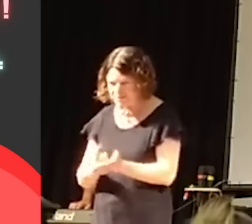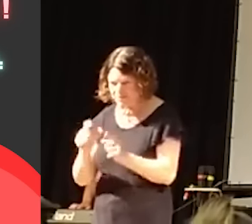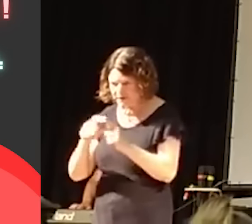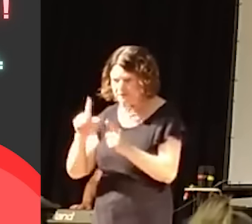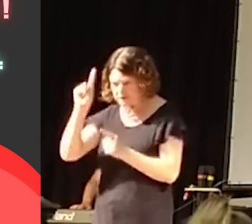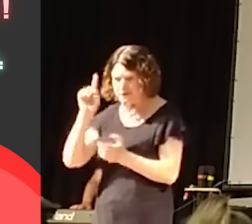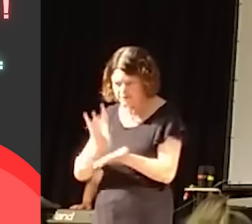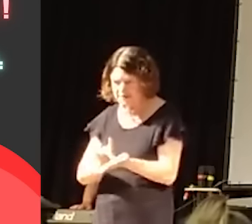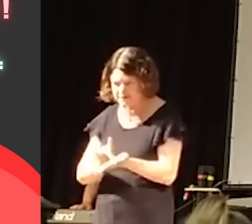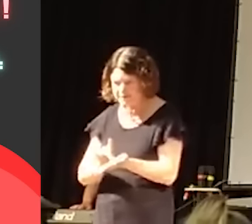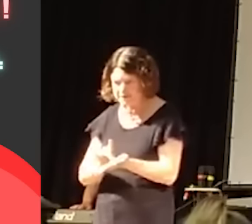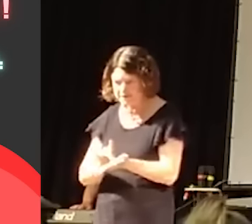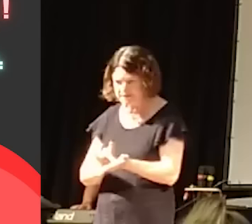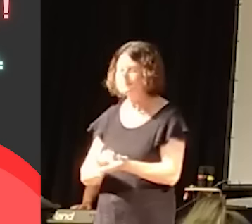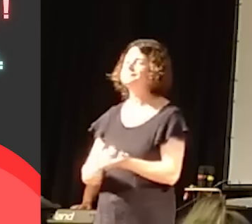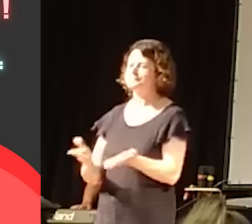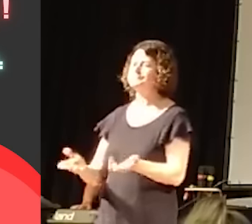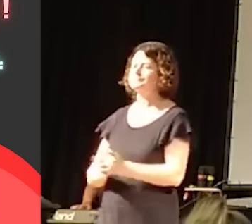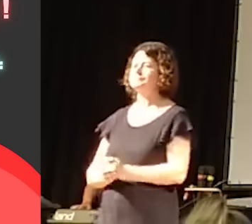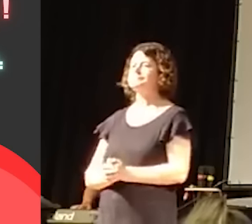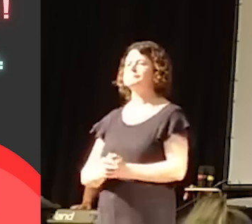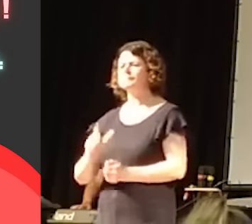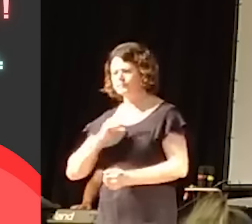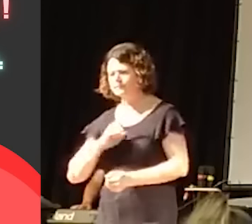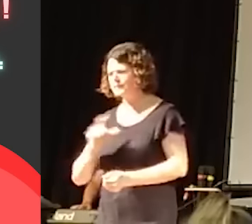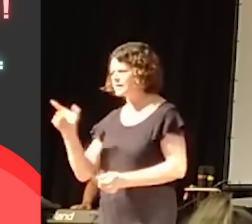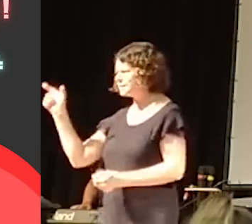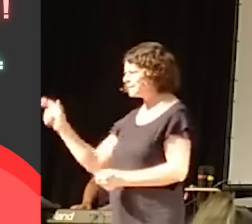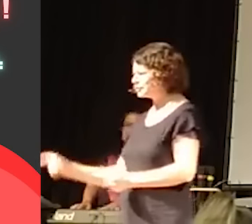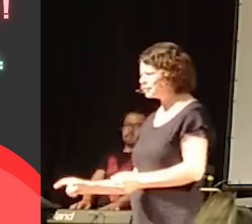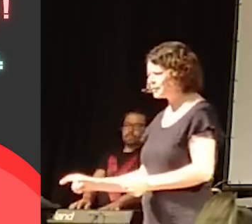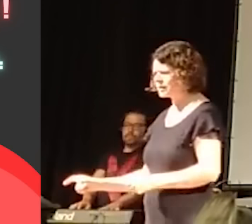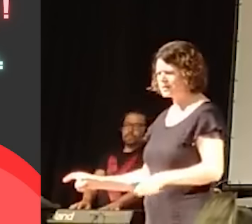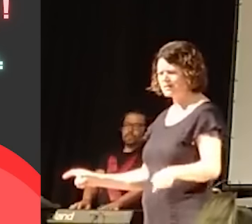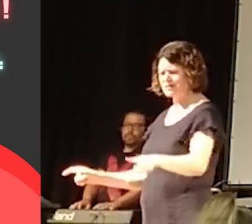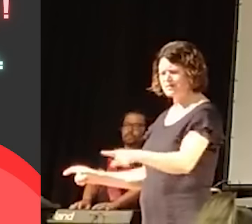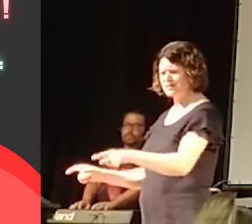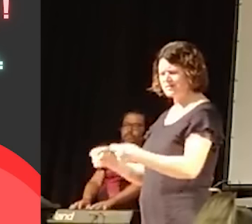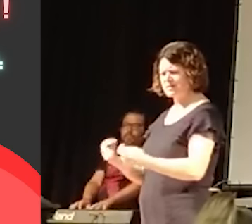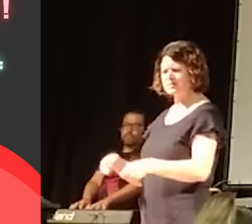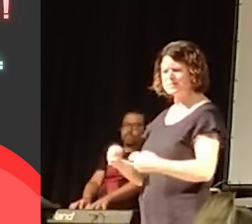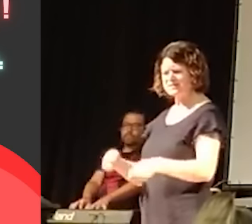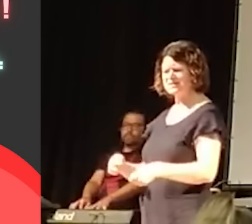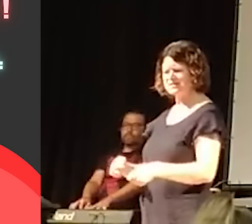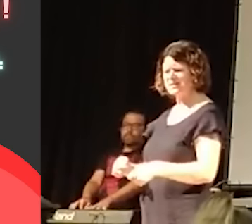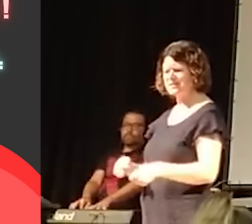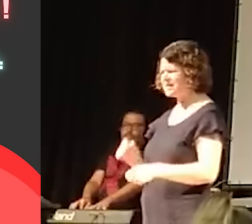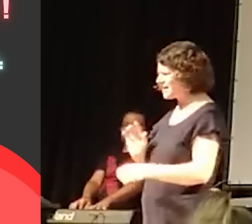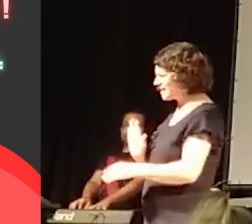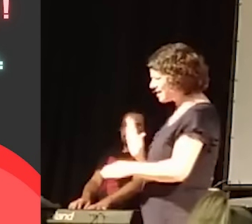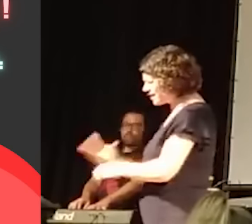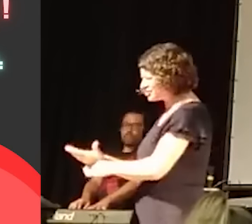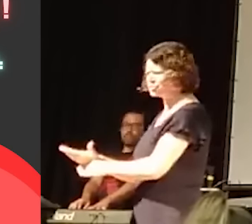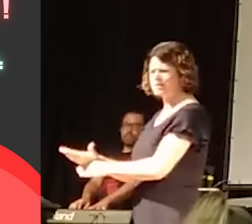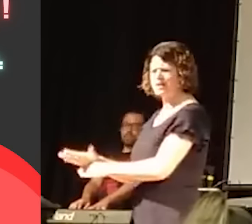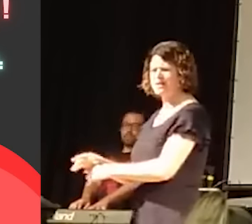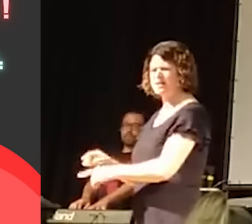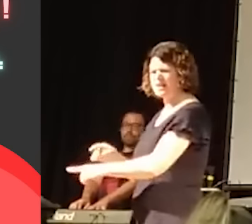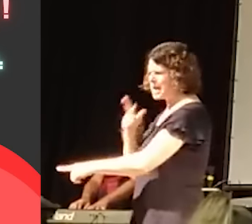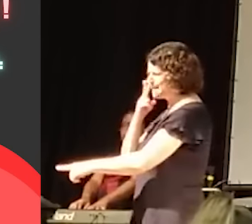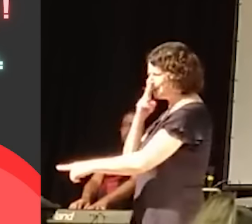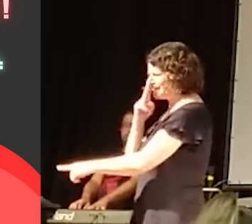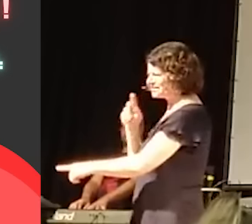verdade você tem alguém que você precisa resgatar tem alguém que tá na boca do leão tem alguém que tá tá na boca do